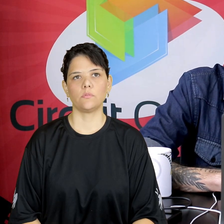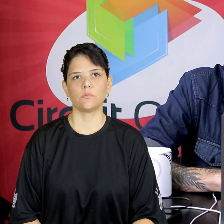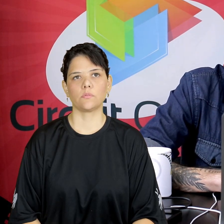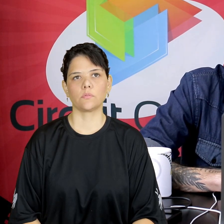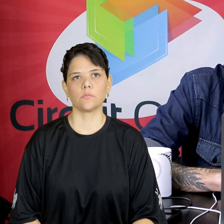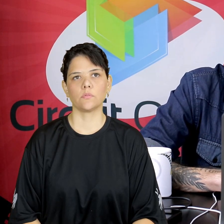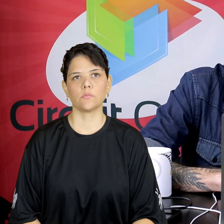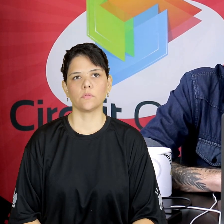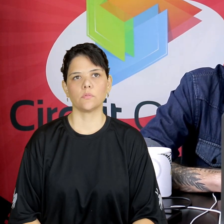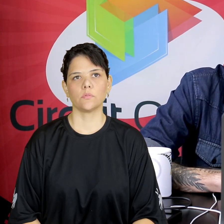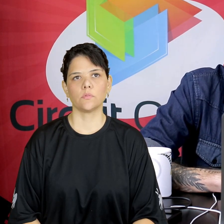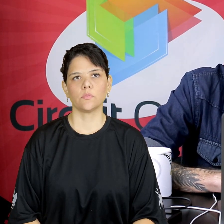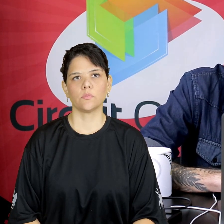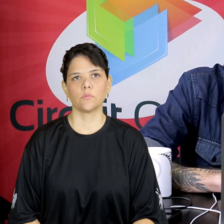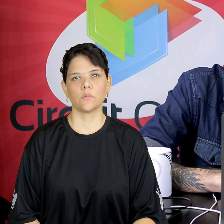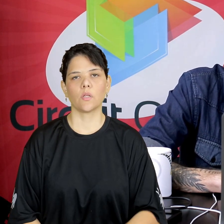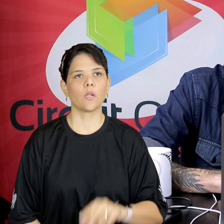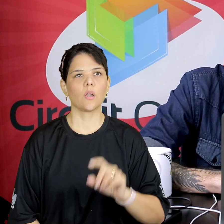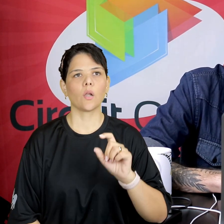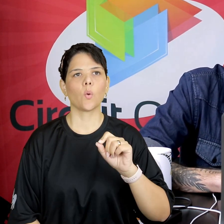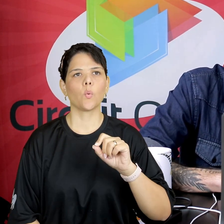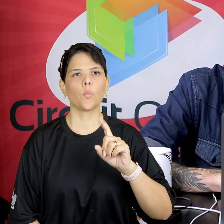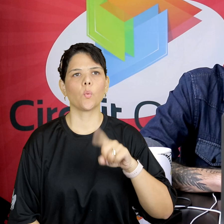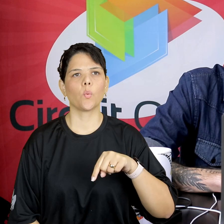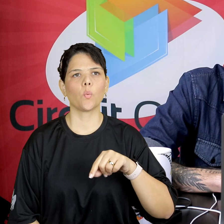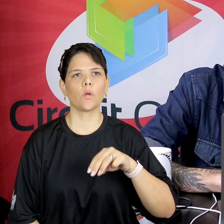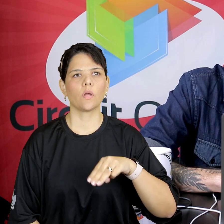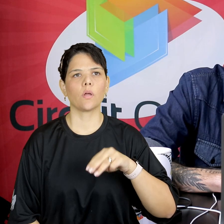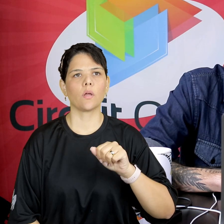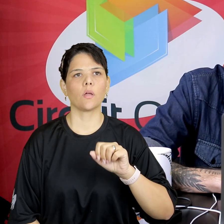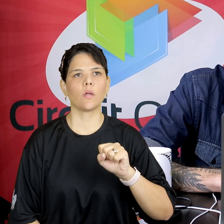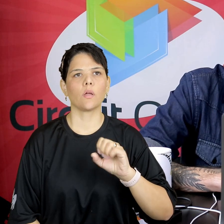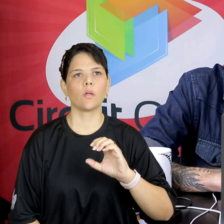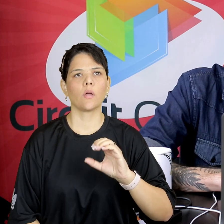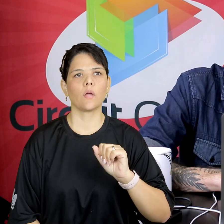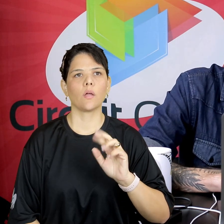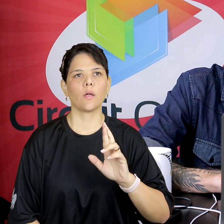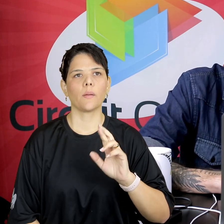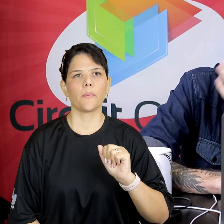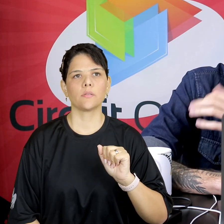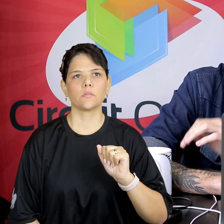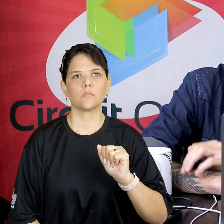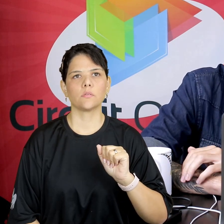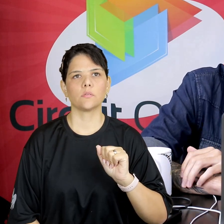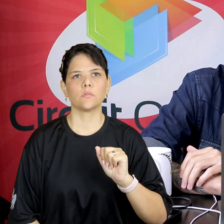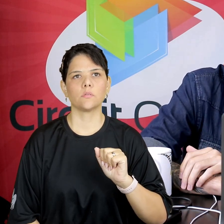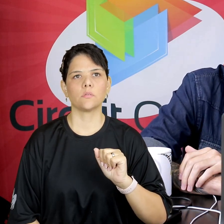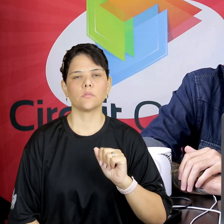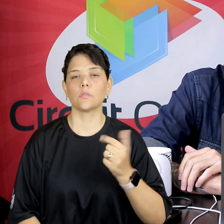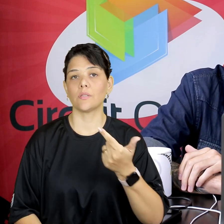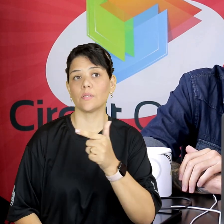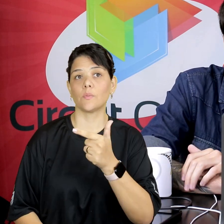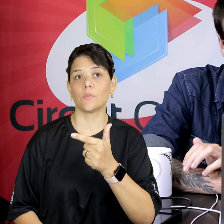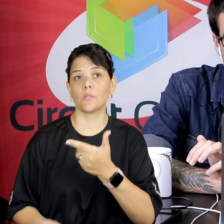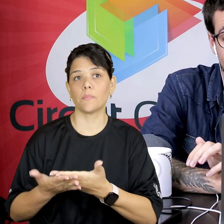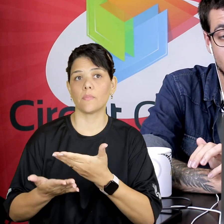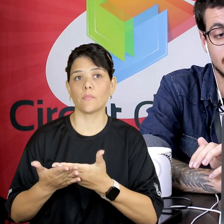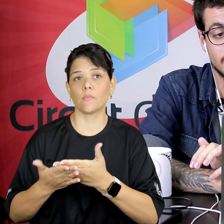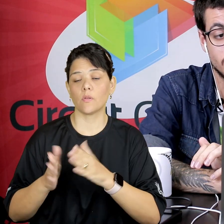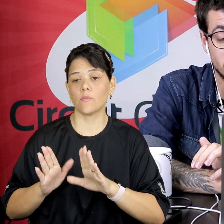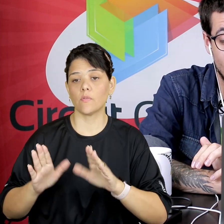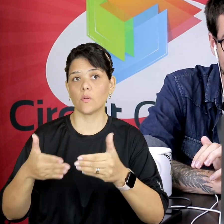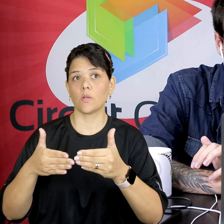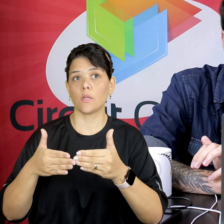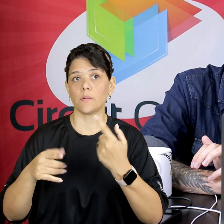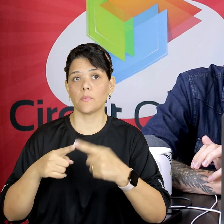O que é máscara e qual é o efeito que ela provoca? Máscara é aquilo que a gente conversou. A gente não vai ter uma aula focada nisso, porque isso é